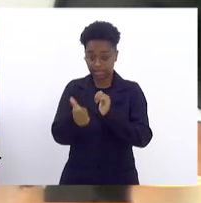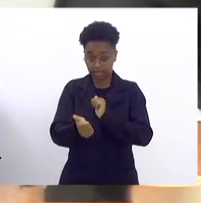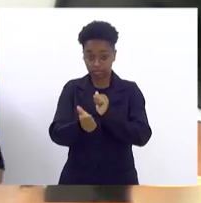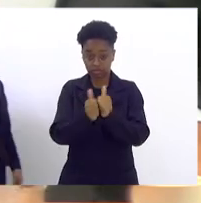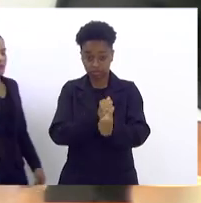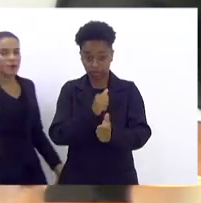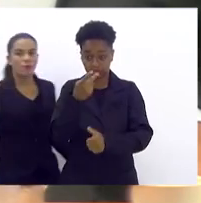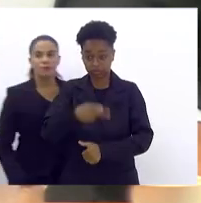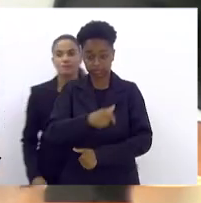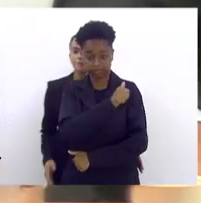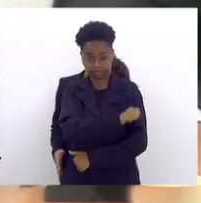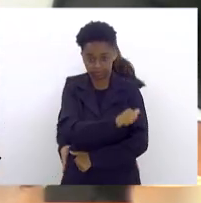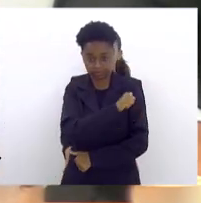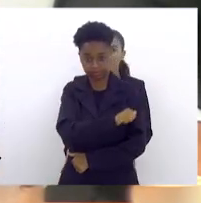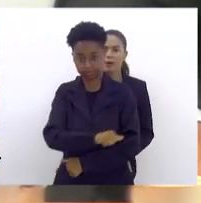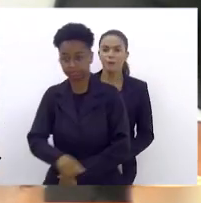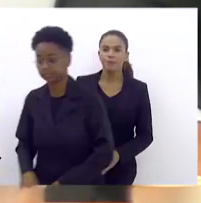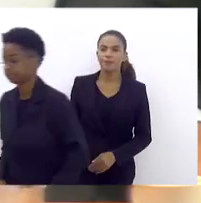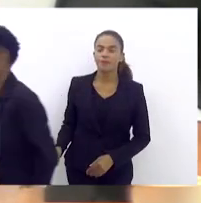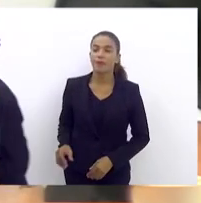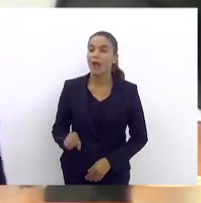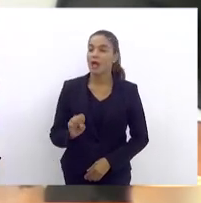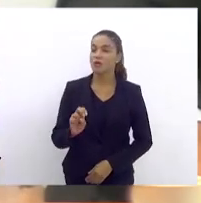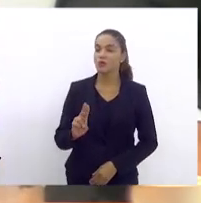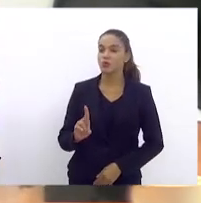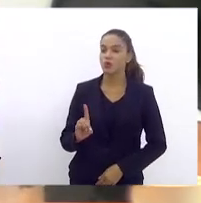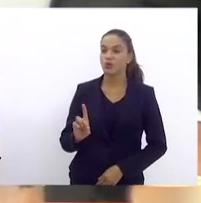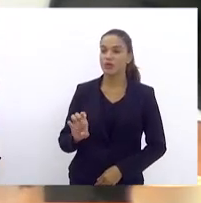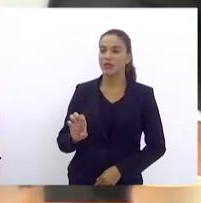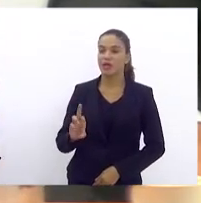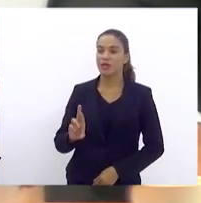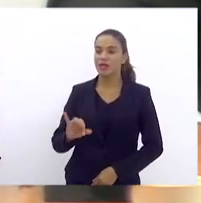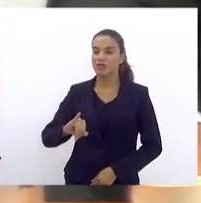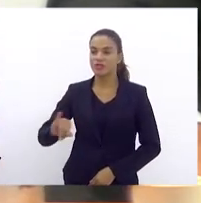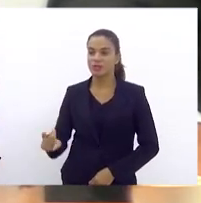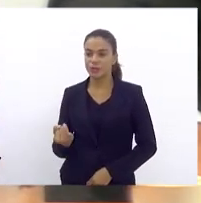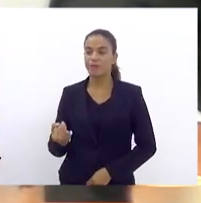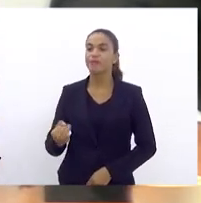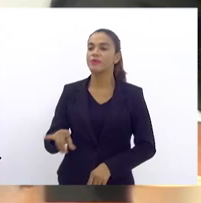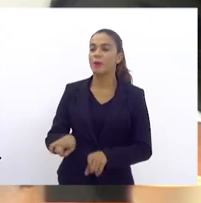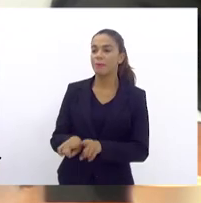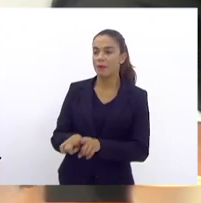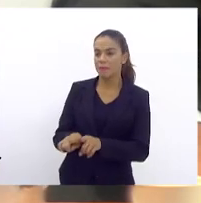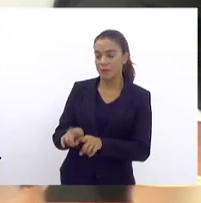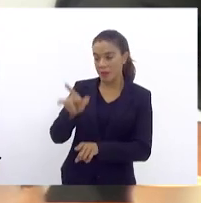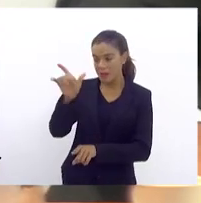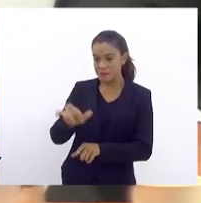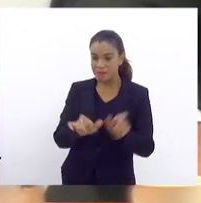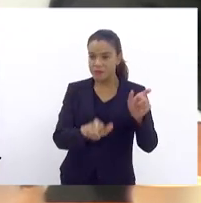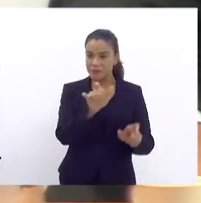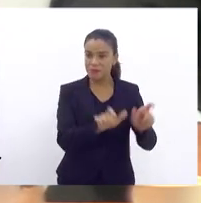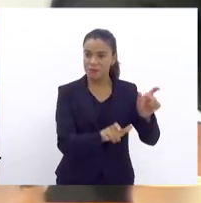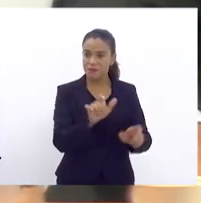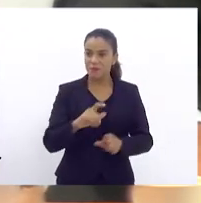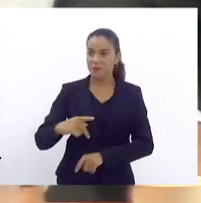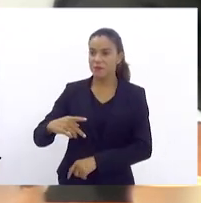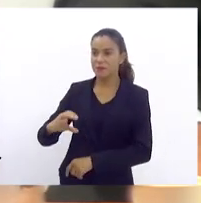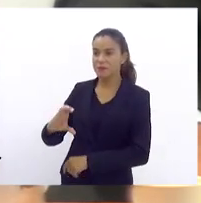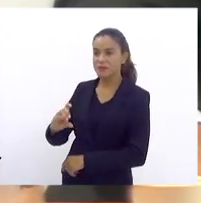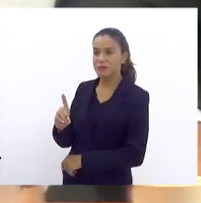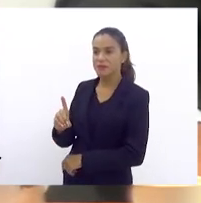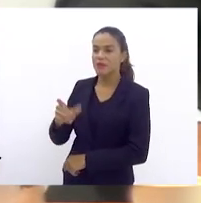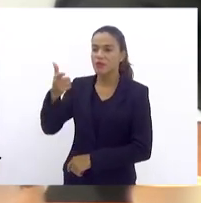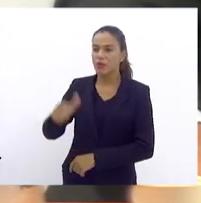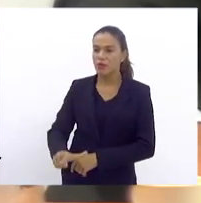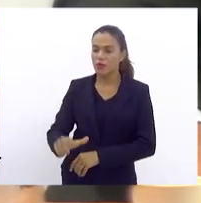do Estado do Rio de Janeiro a Sudeste e a vice-presidentes de esporte para a saúde pcd vão levar novamente